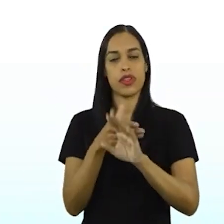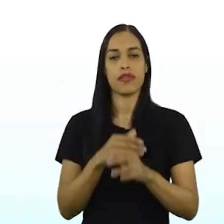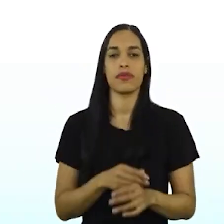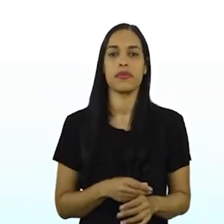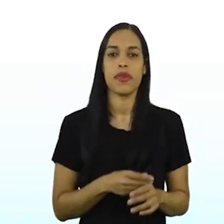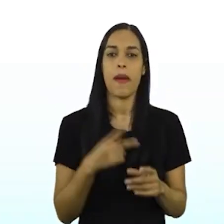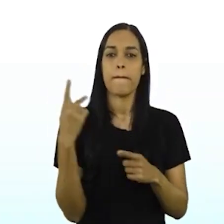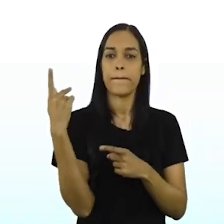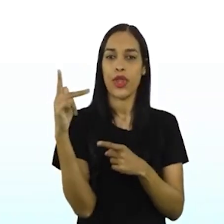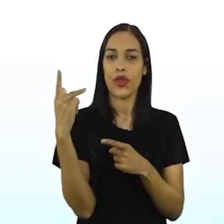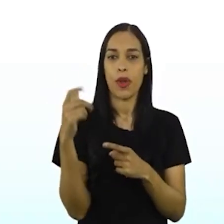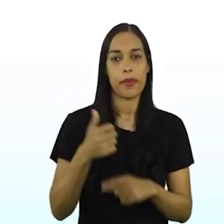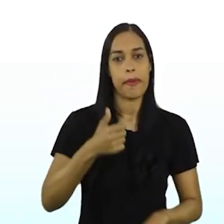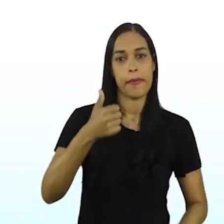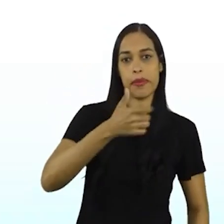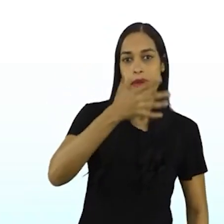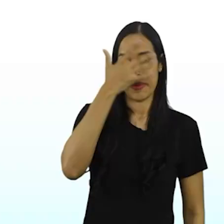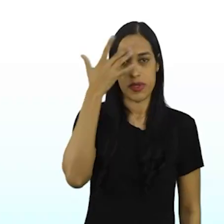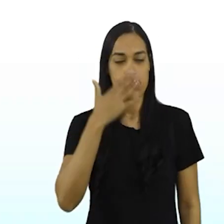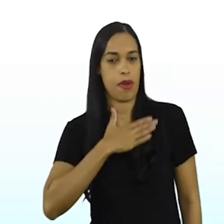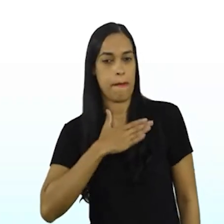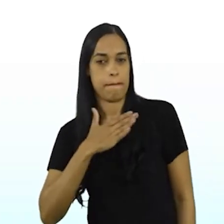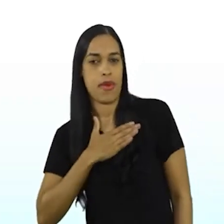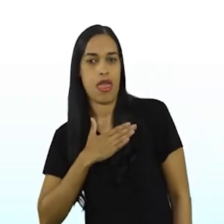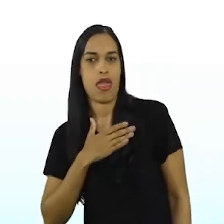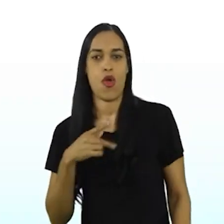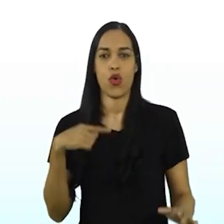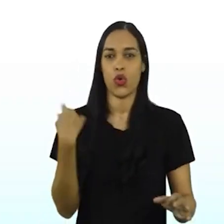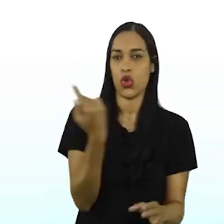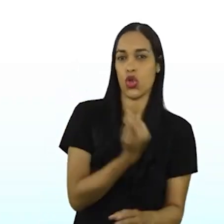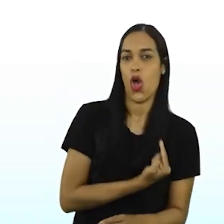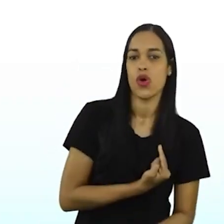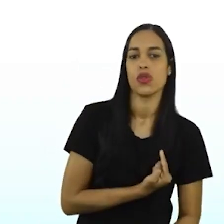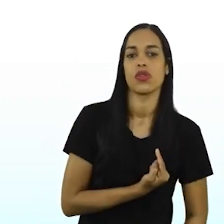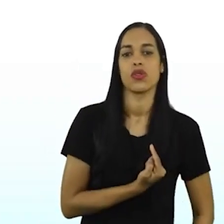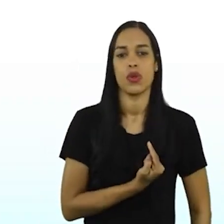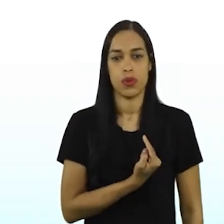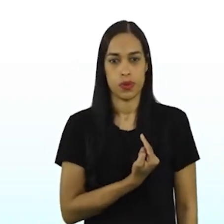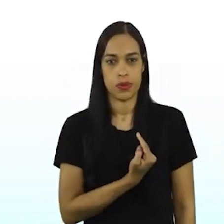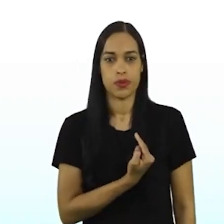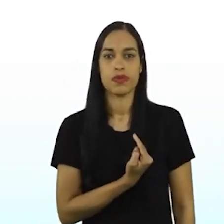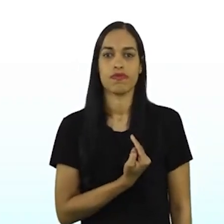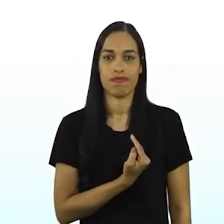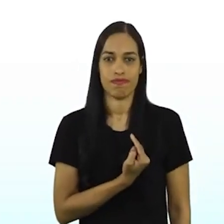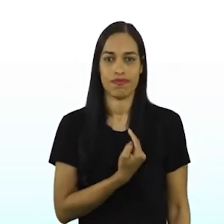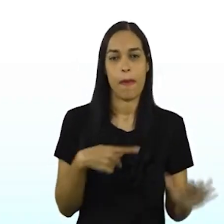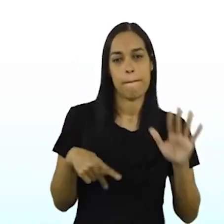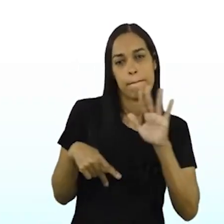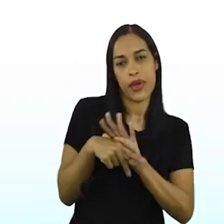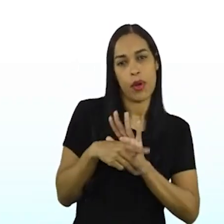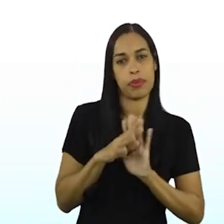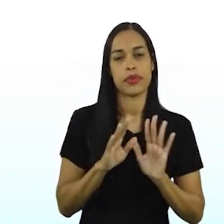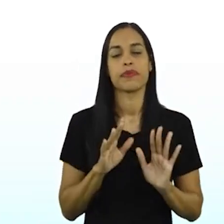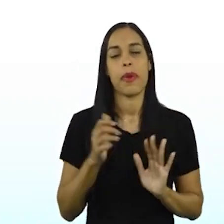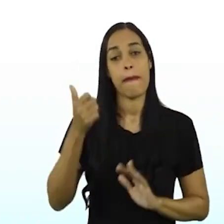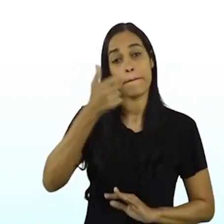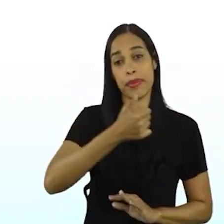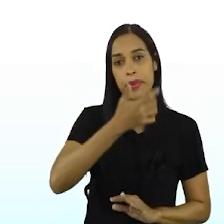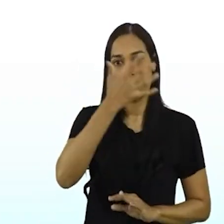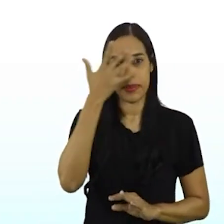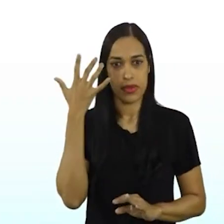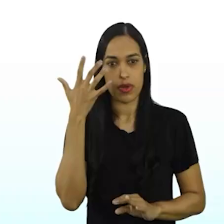primeira pessoa. Meu, minha, nosso, não é? Os pronomes possessivos aí, ó, de primeira